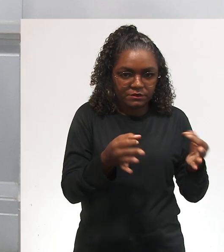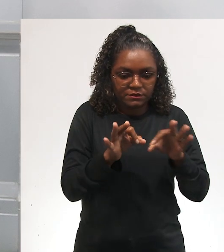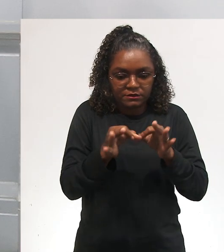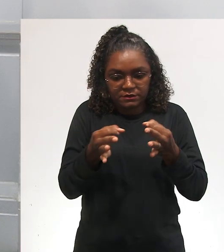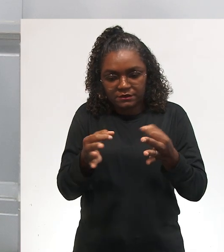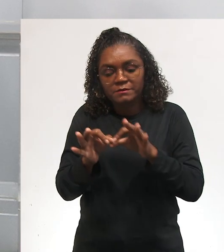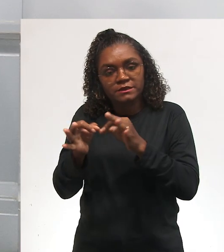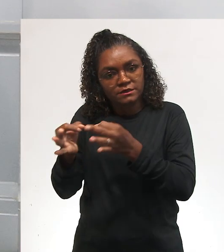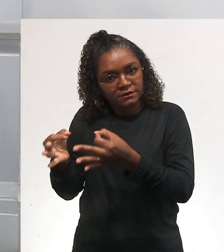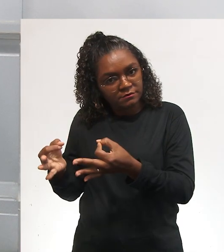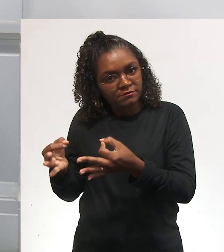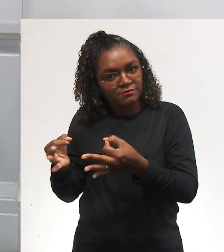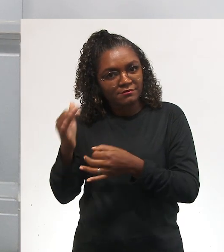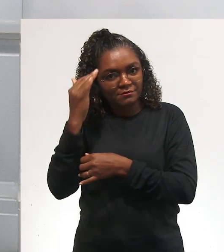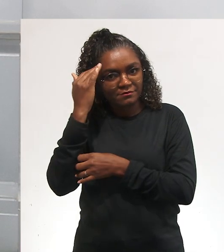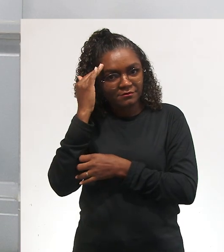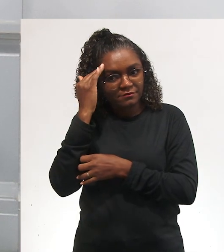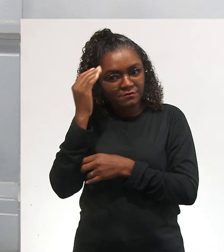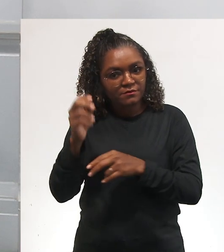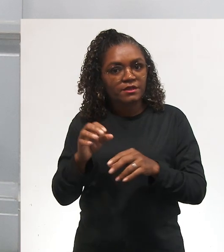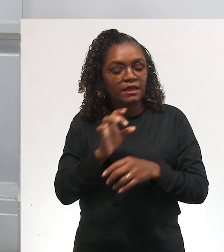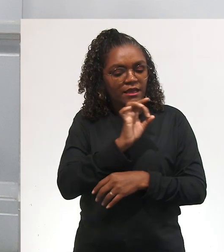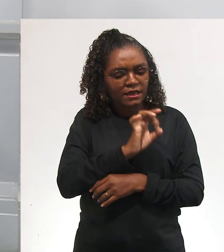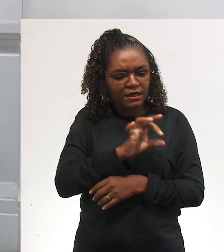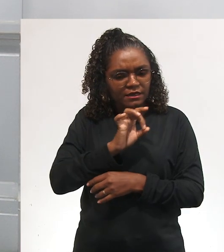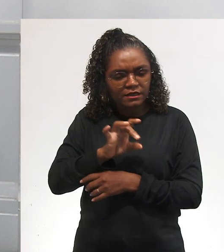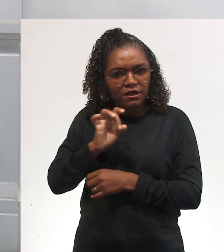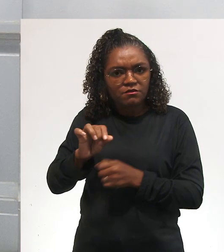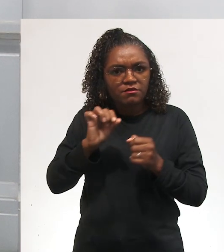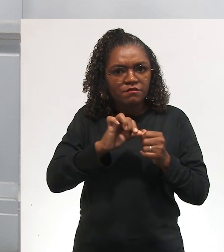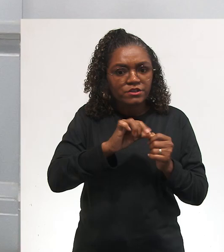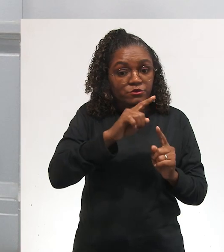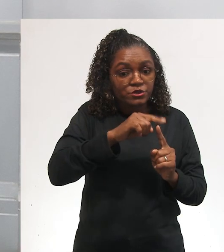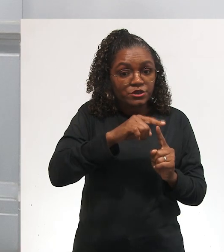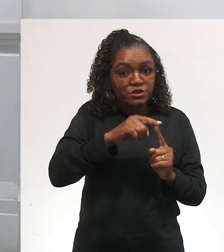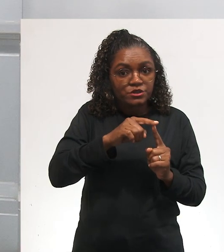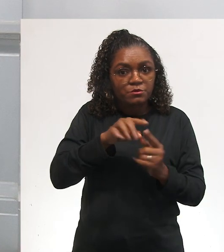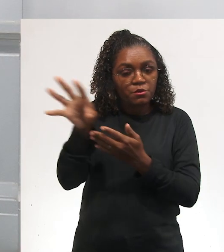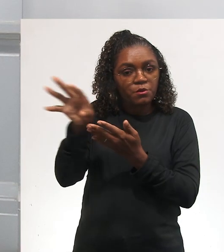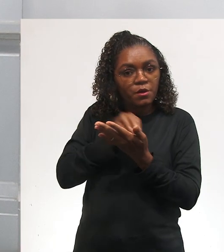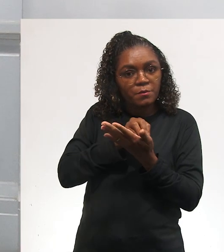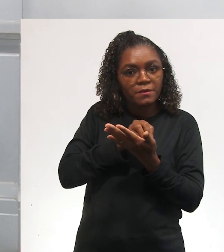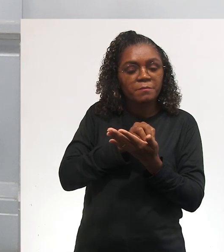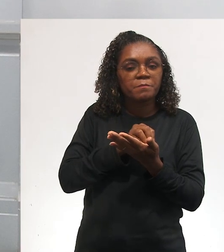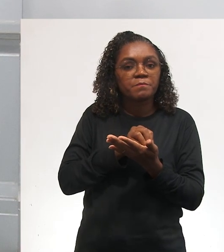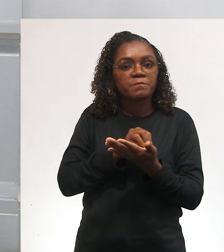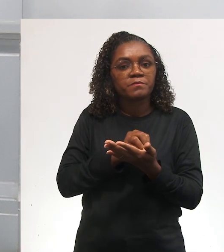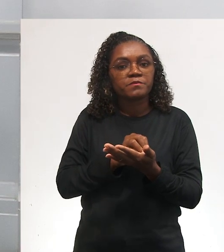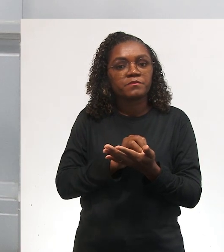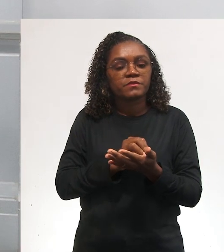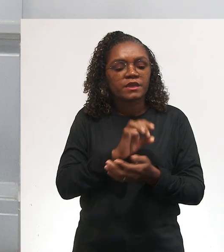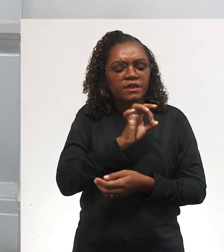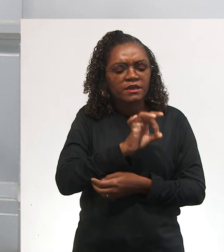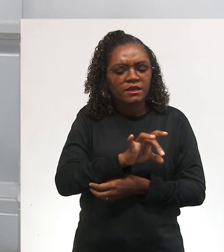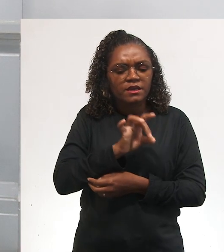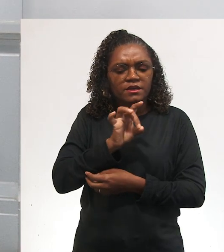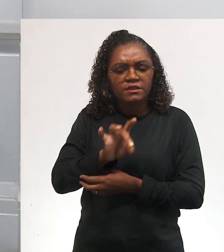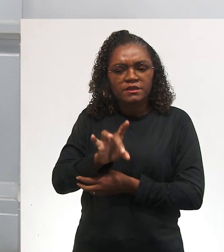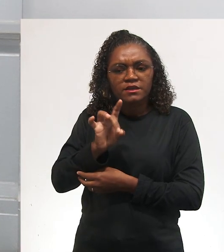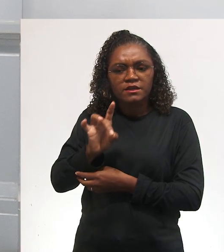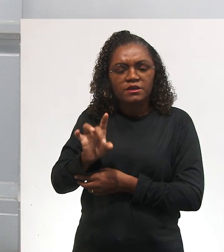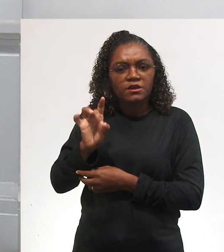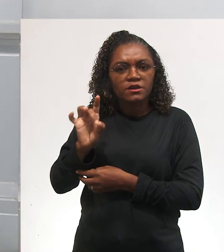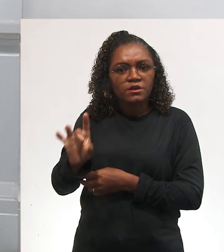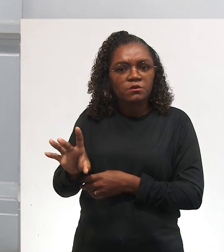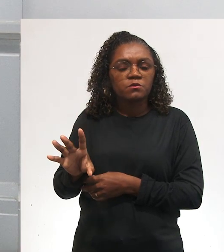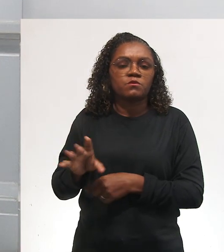simples. E aí vamos trabalhar o brainstorming em cada uma dessas partes, certo? Uma coisa de cada vez,